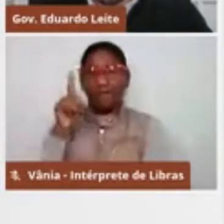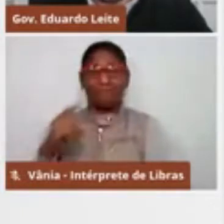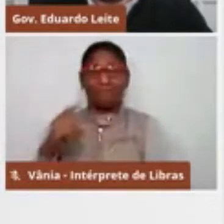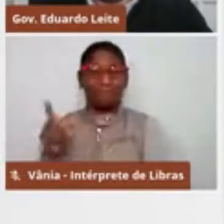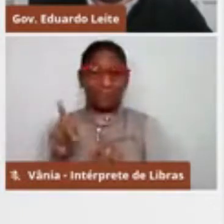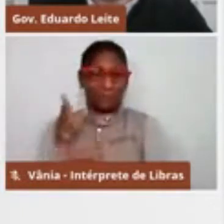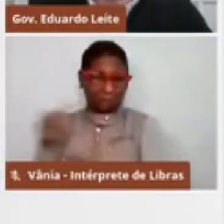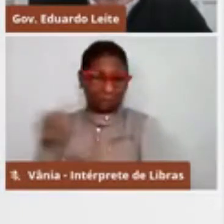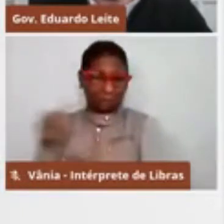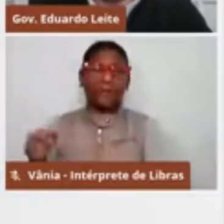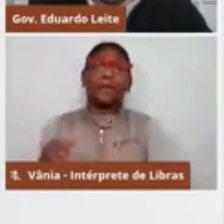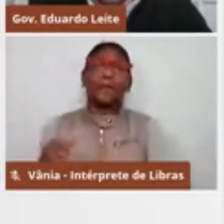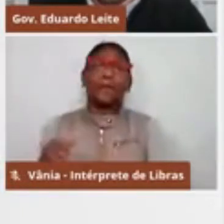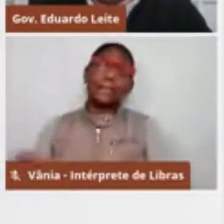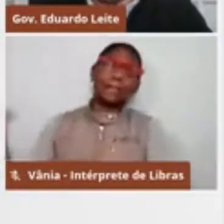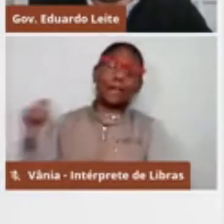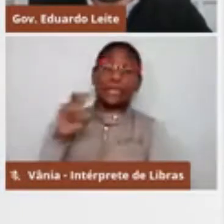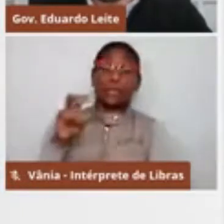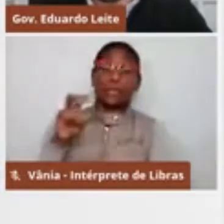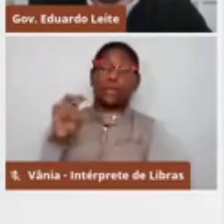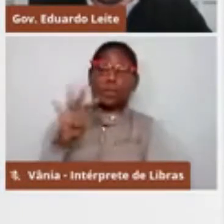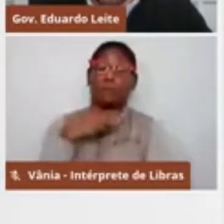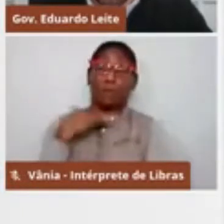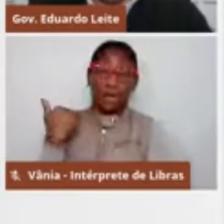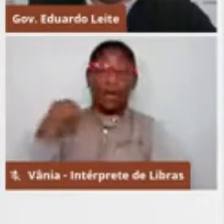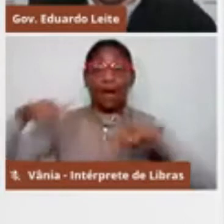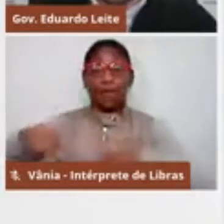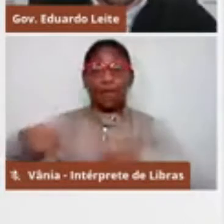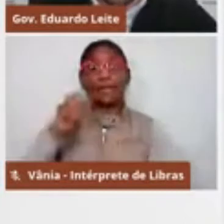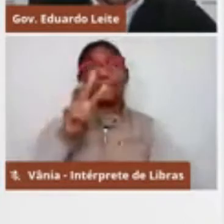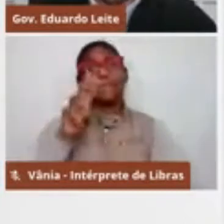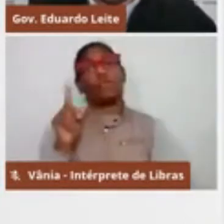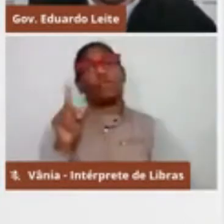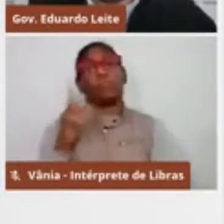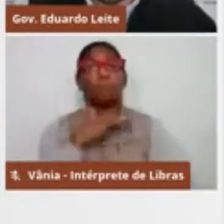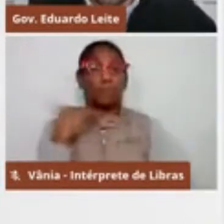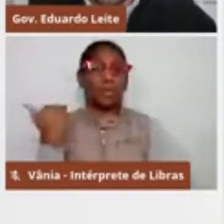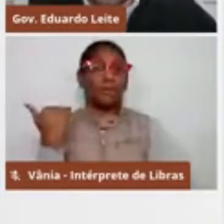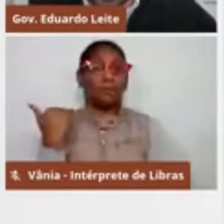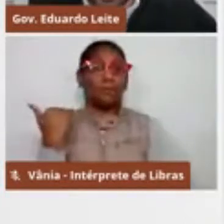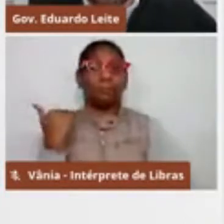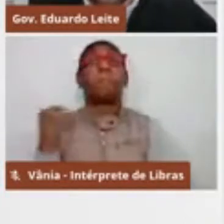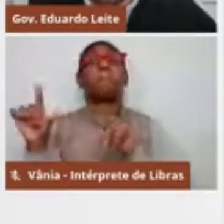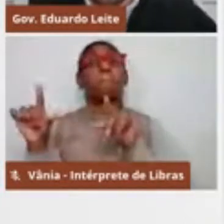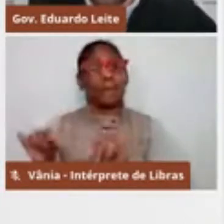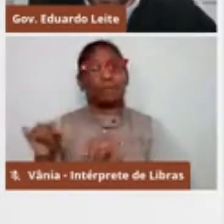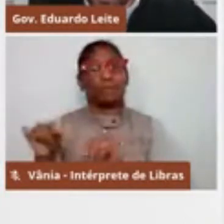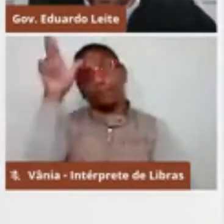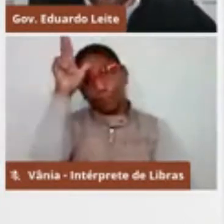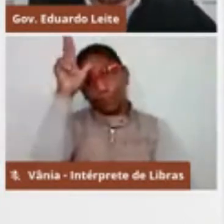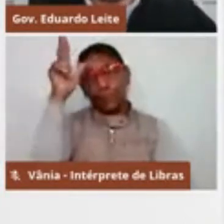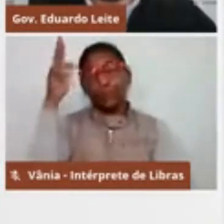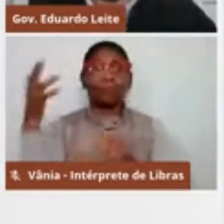tinham sido na semana anterior 54 e dessa vez foram 31 na última semana, óbitos nesta região.